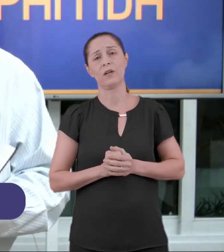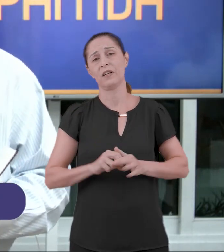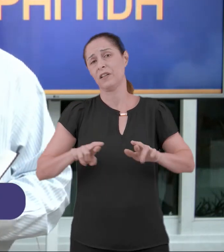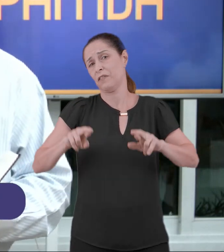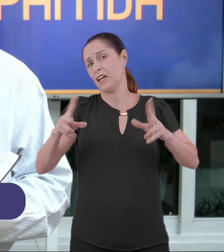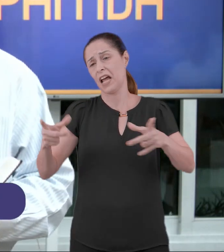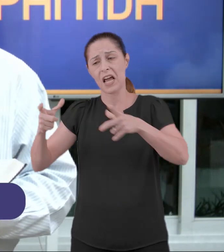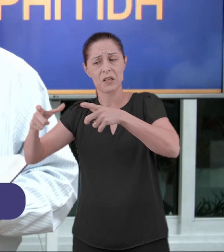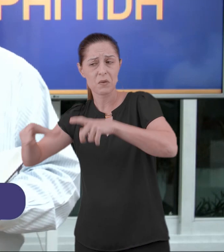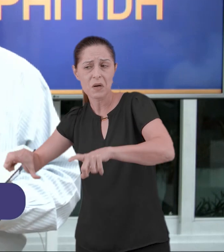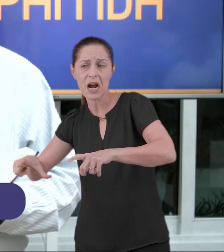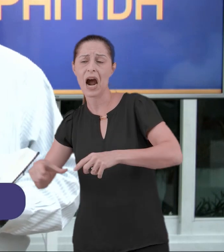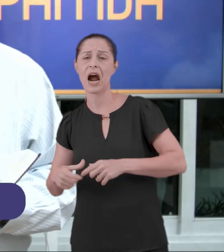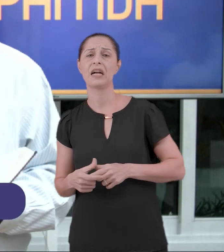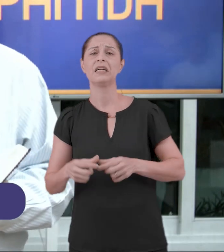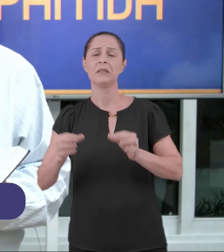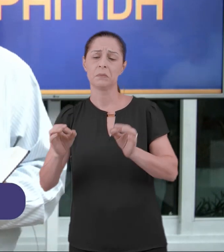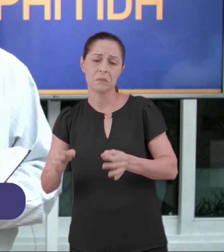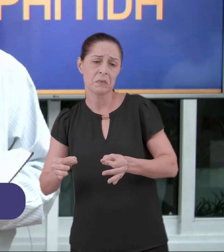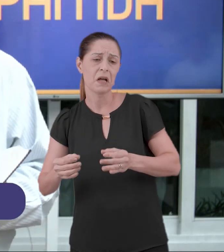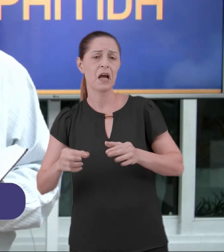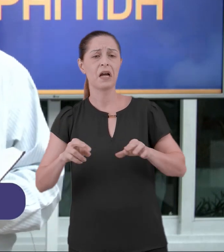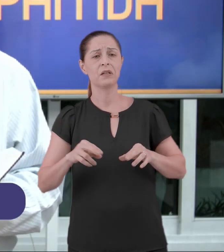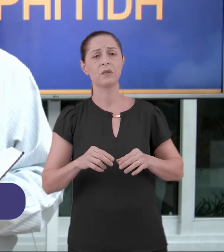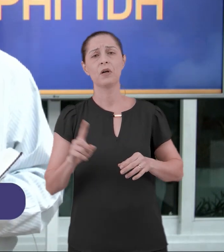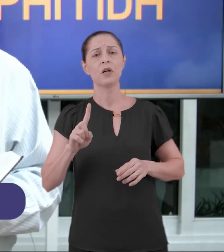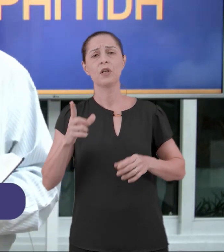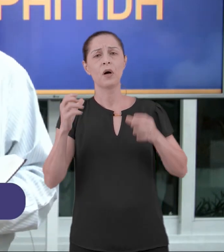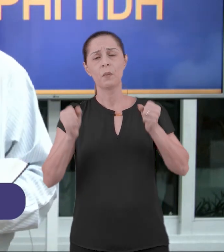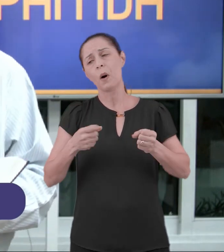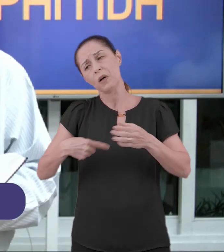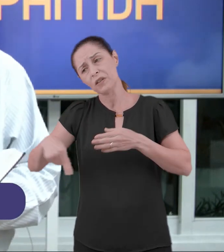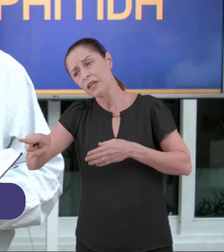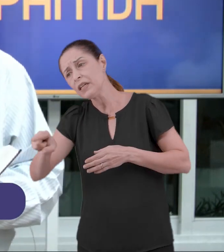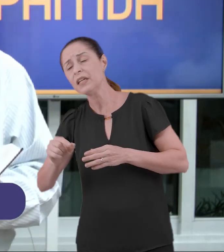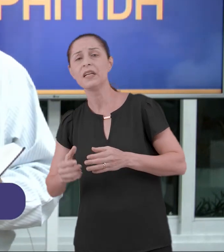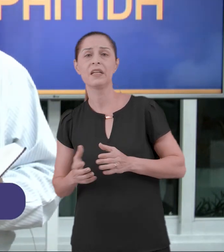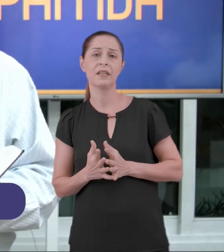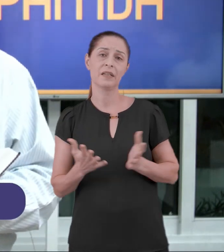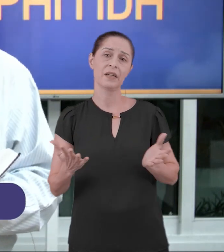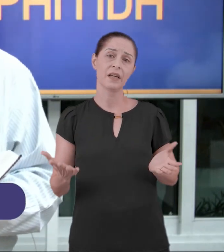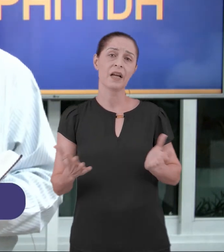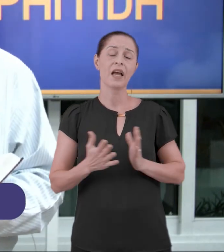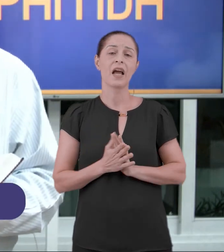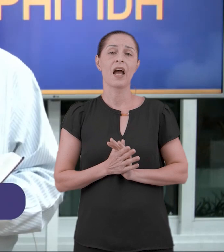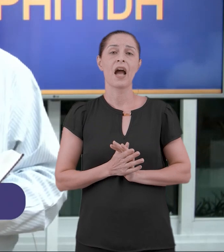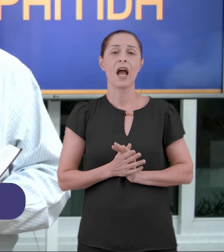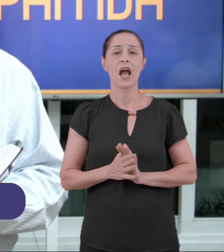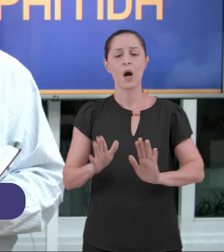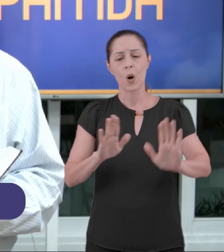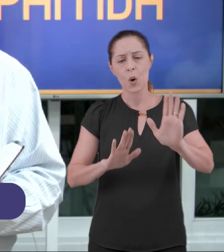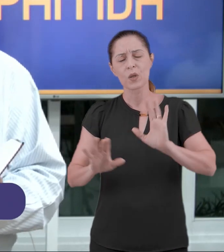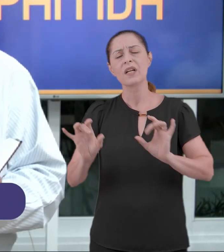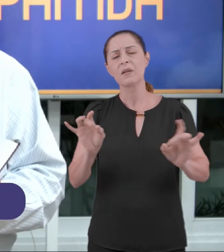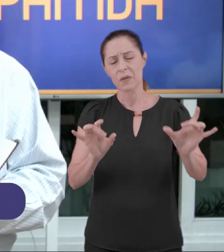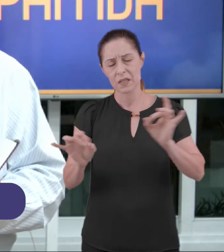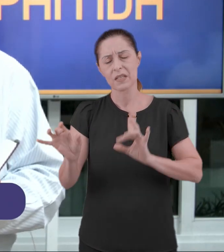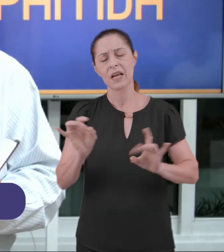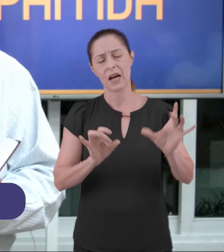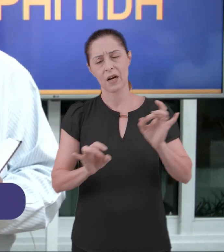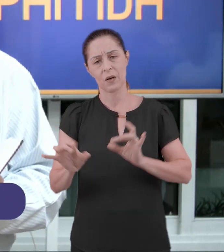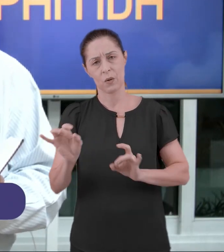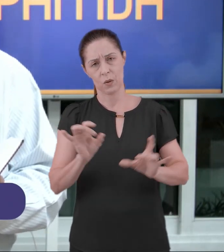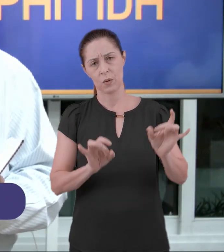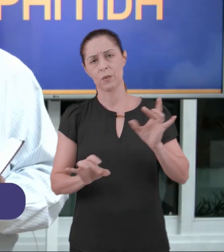essa criança ela vai exigir um cuidado muito mais especial, uma dedicação muito mais plena por parte dos pais.